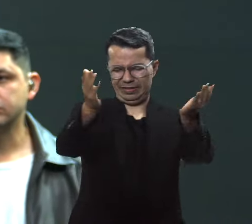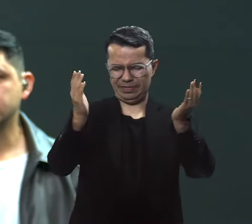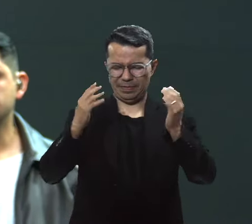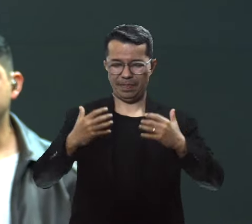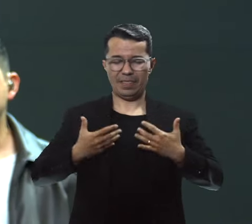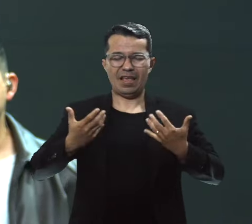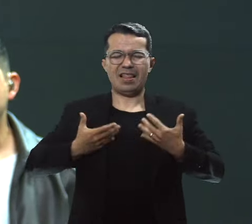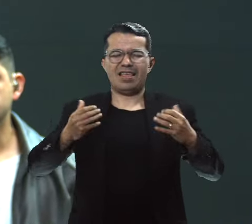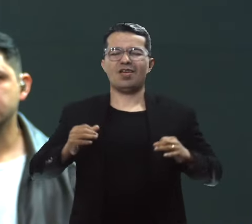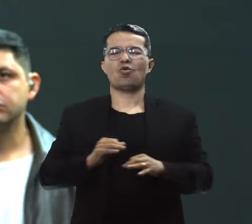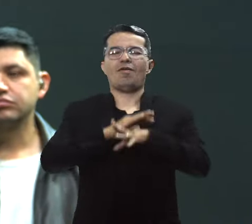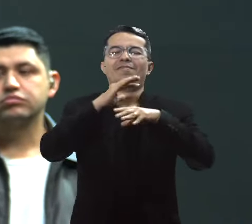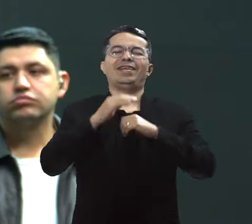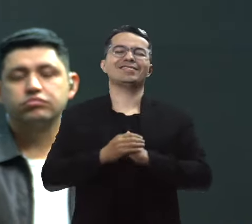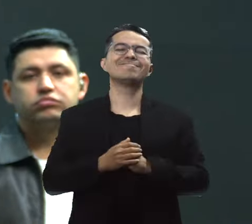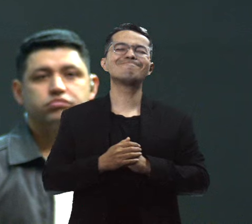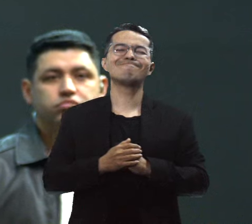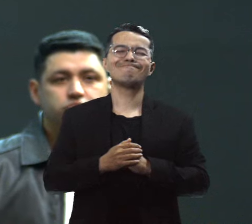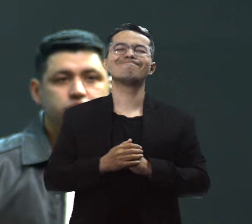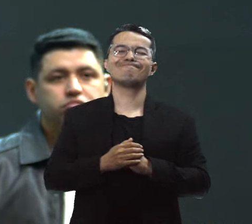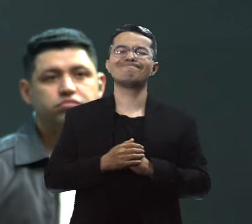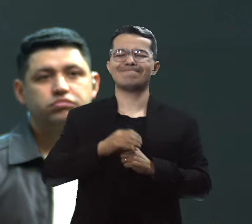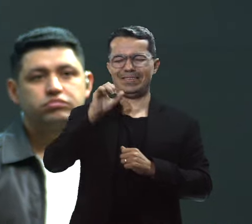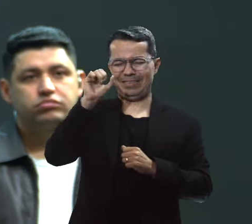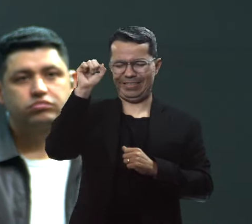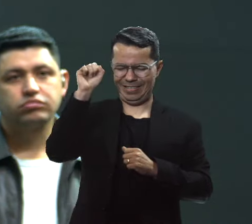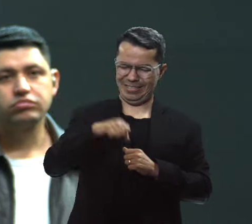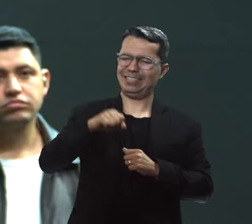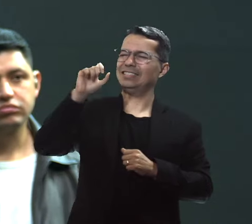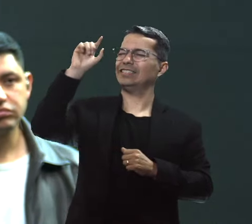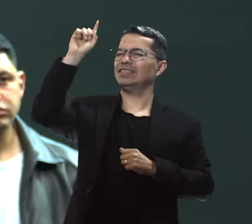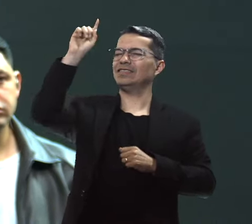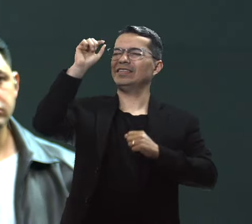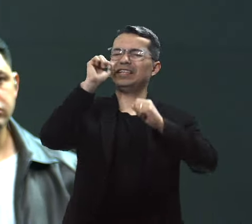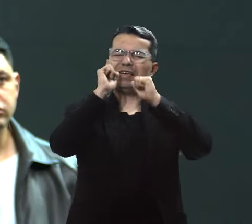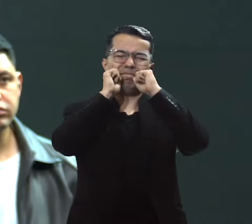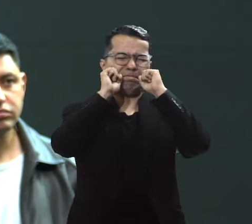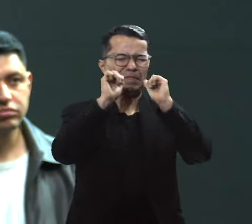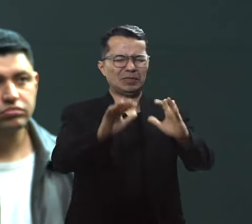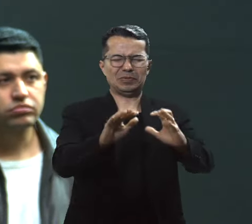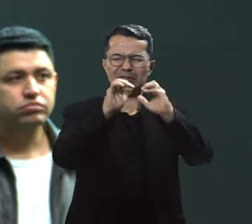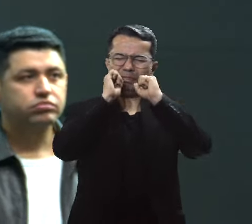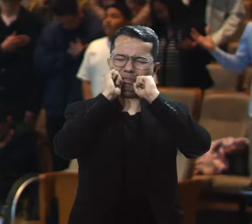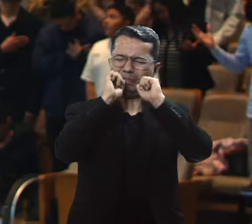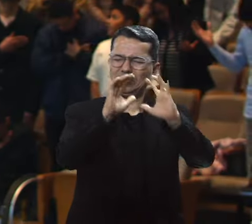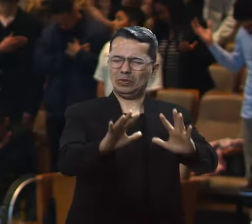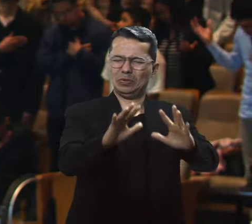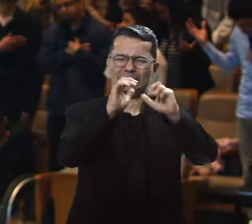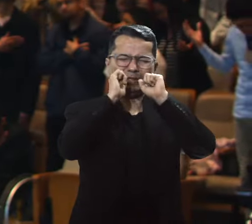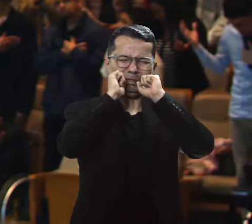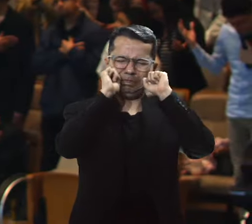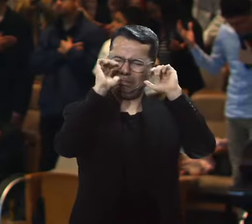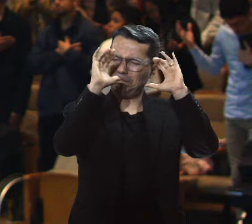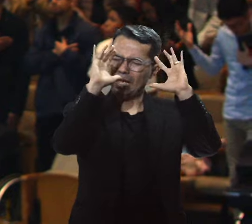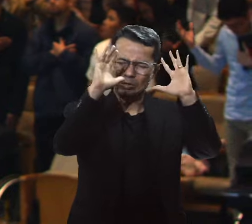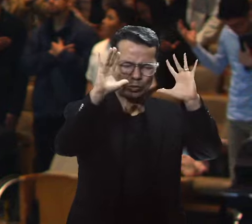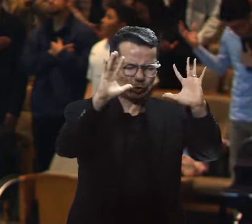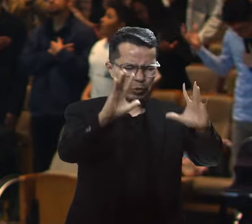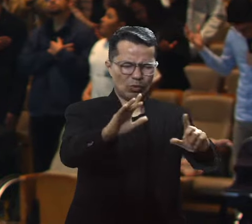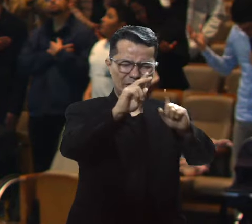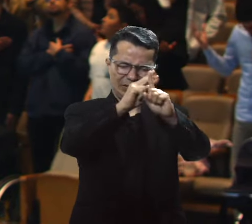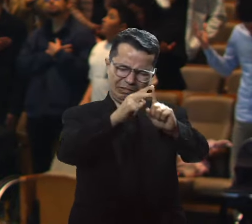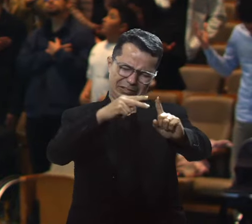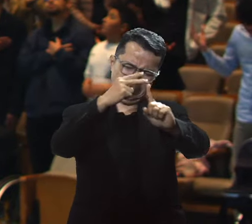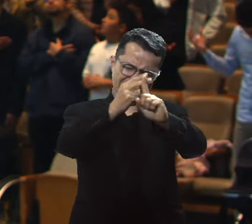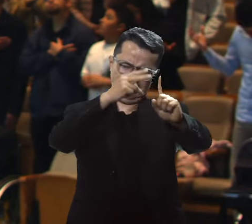completa. Que o Senhor faça o cálice deles transbordar. Senhor, eu quero pedir